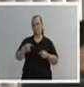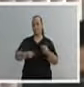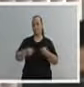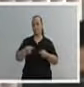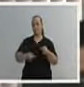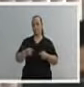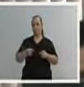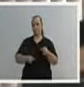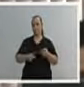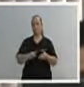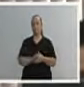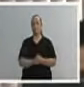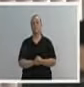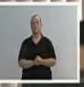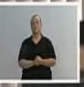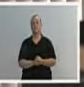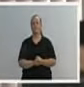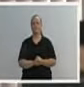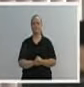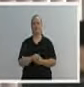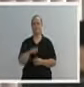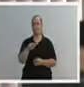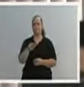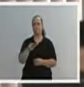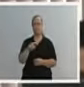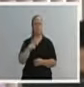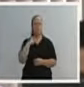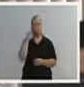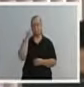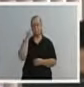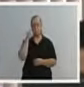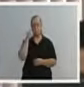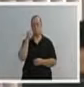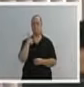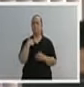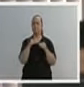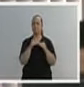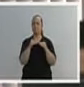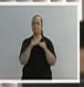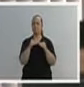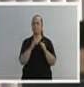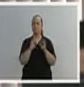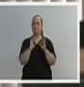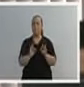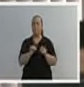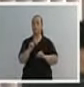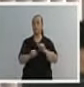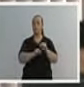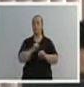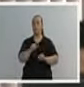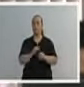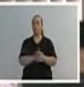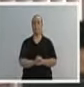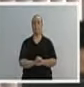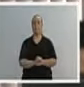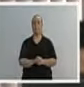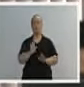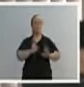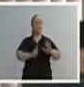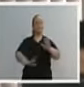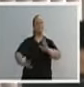meu tema da minha fala, acho que é isso que a gente tem que fazer mesmo. Mas é bem certo o seguinte, nem muito ao rato e nem muito